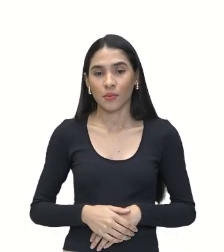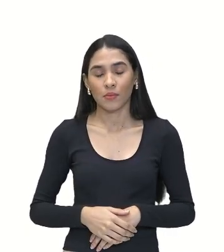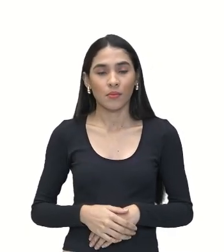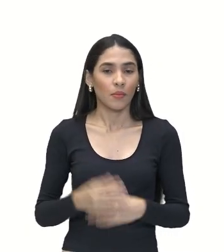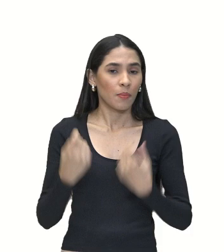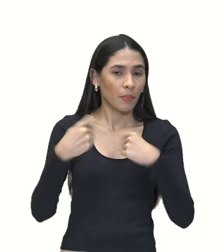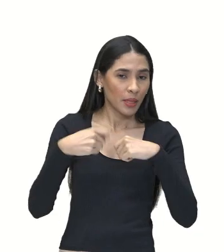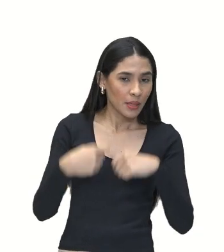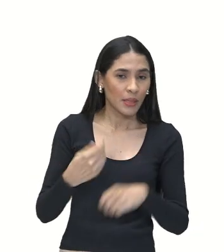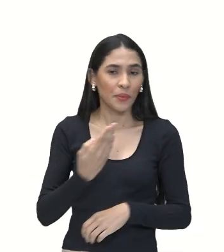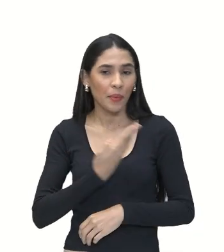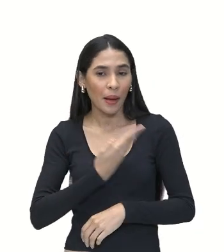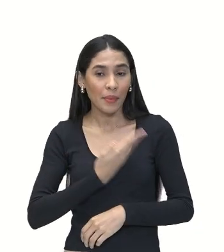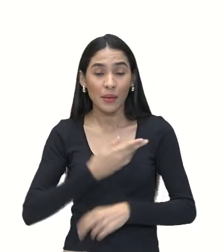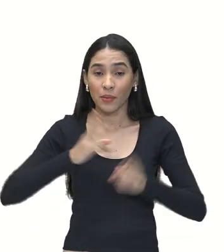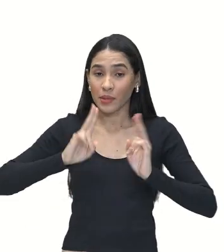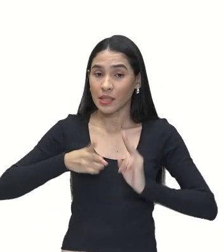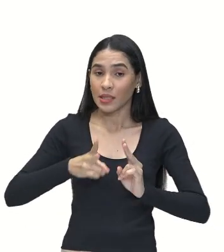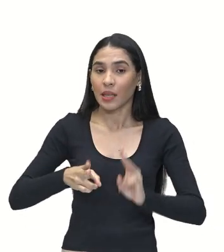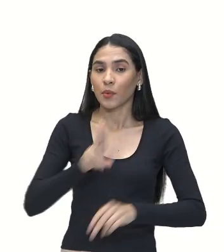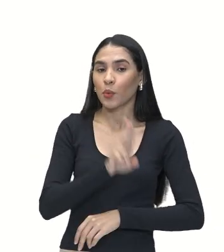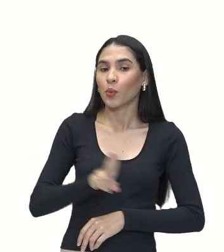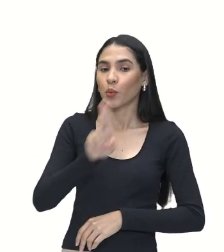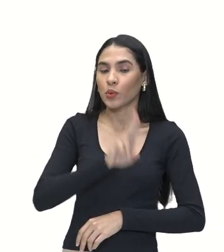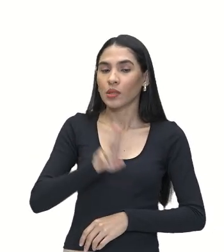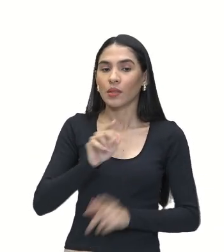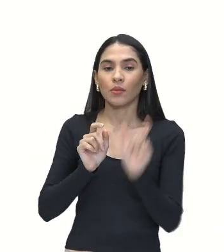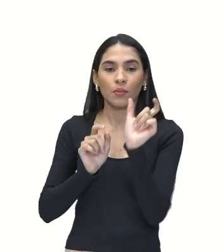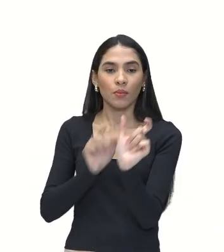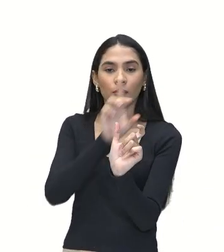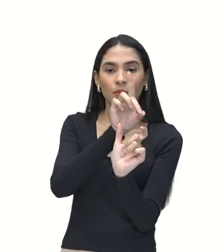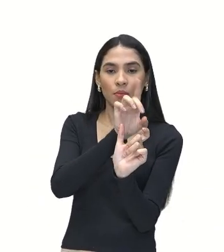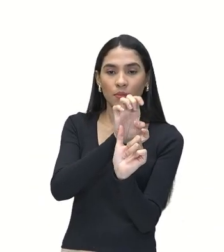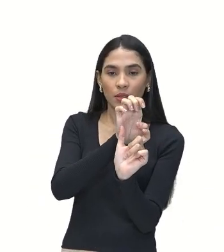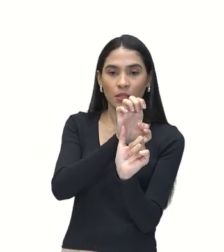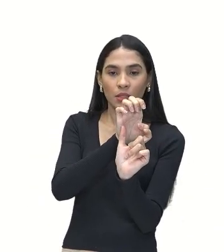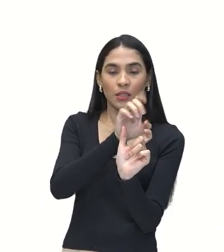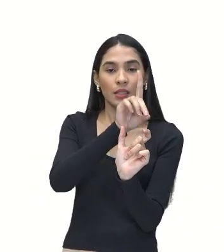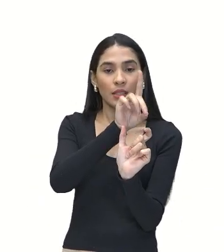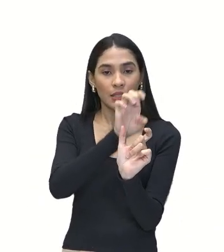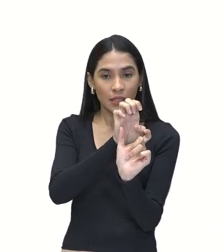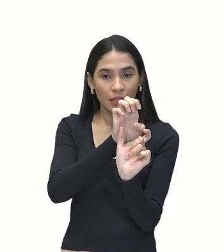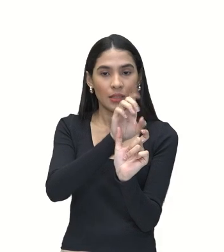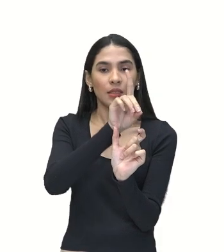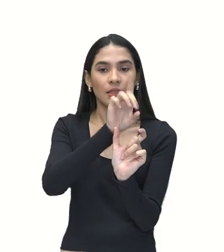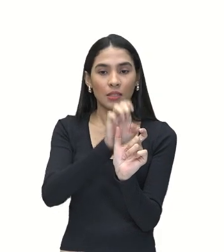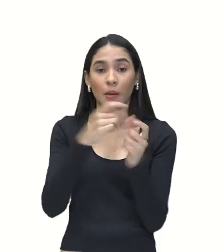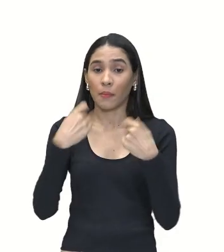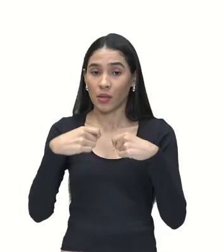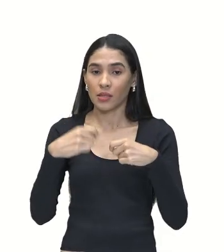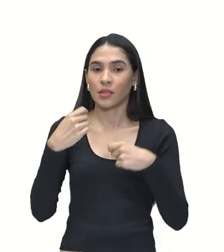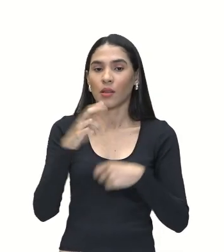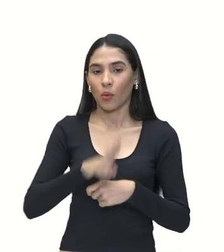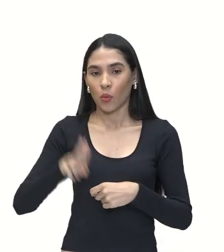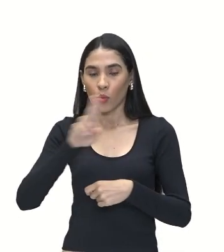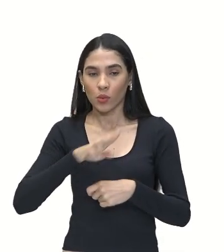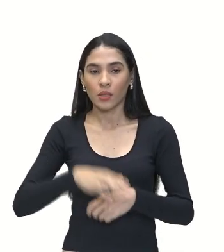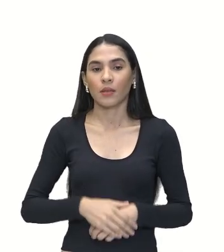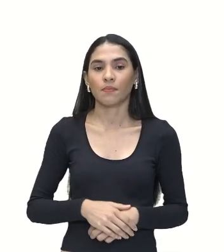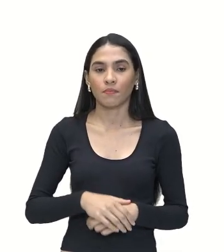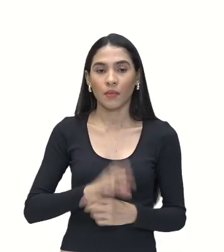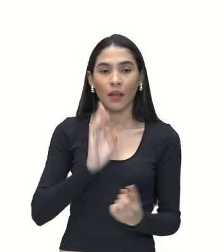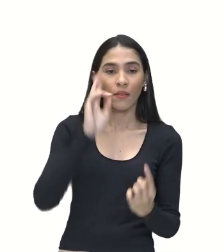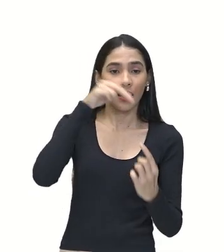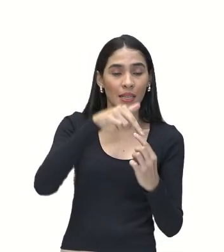amigos, sempre fazendo uso da preposição de para marcar essa relação entre o verbo e o